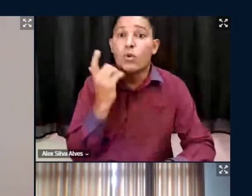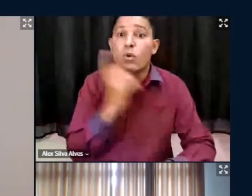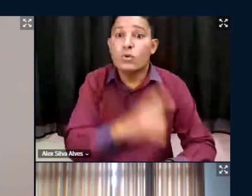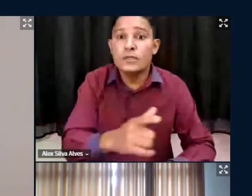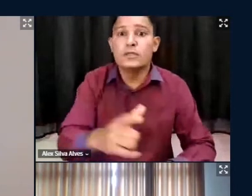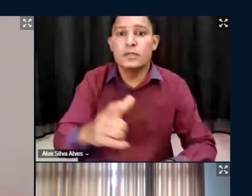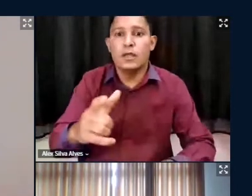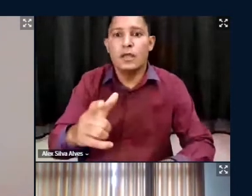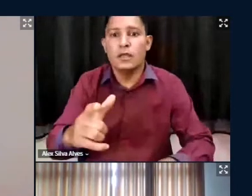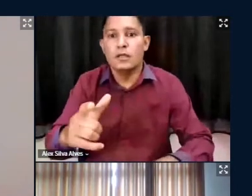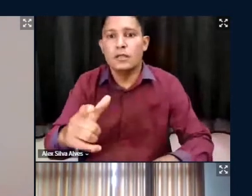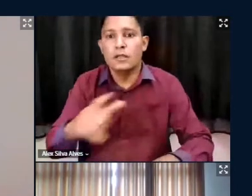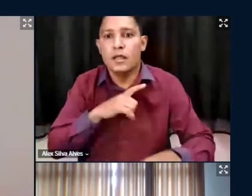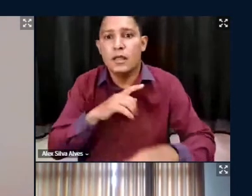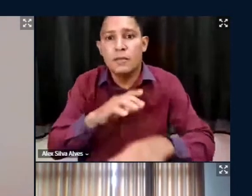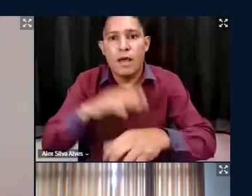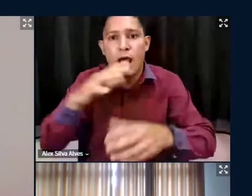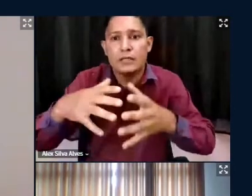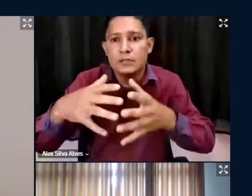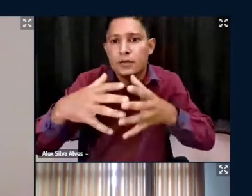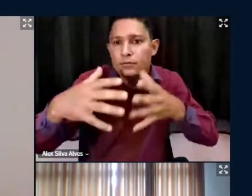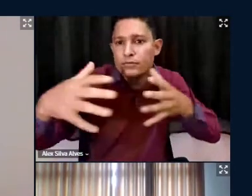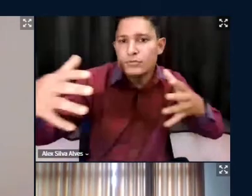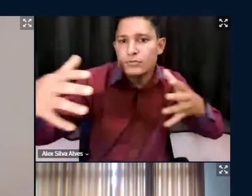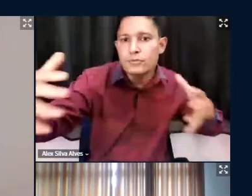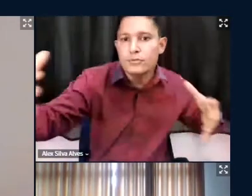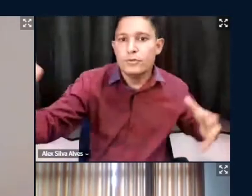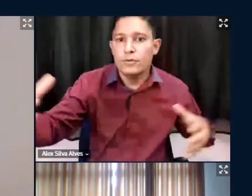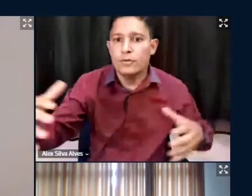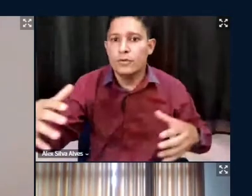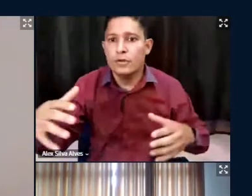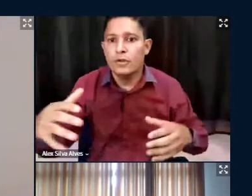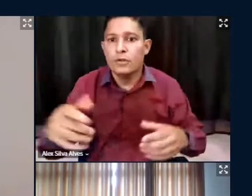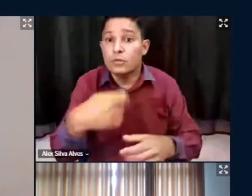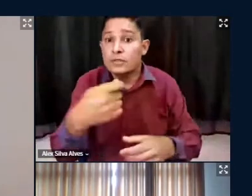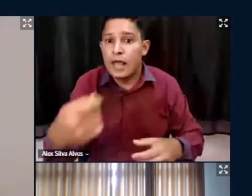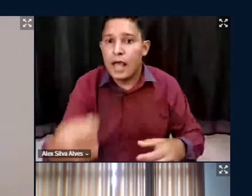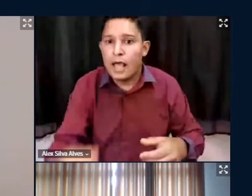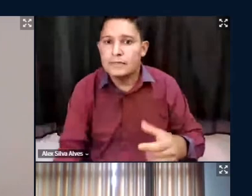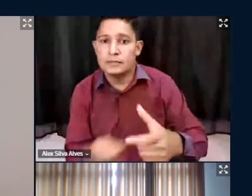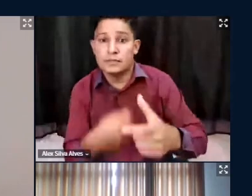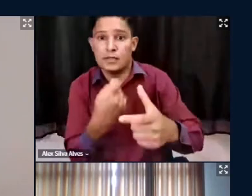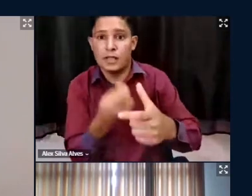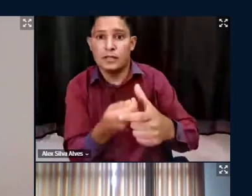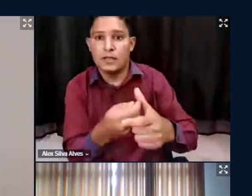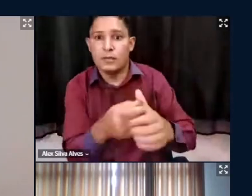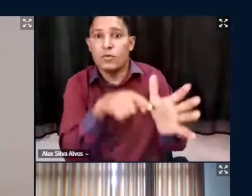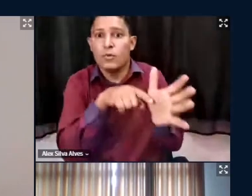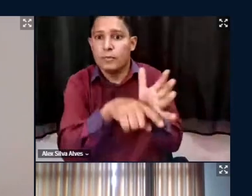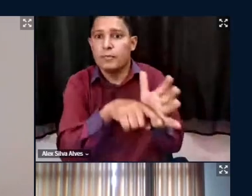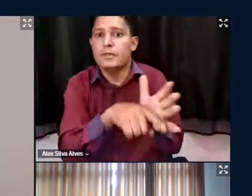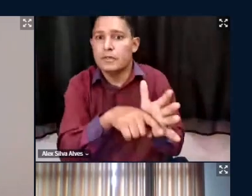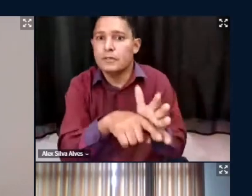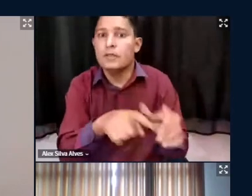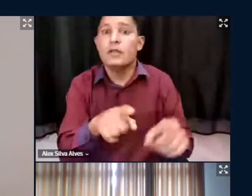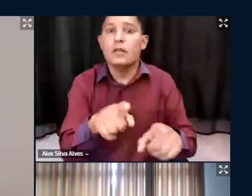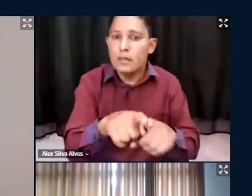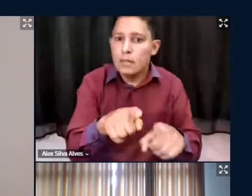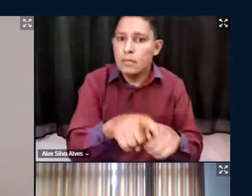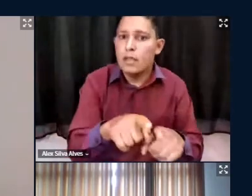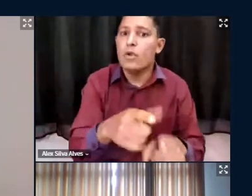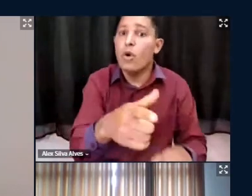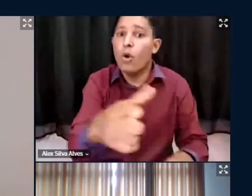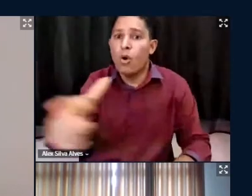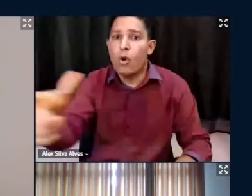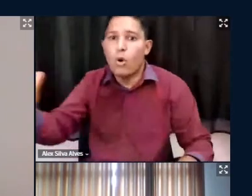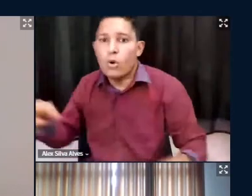auxílio às pessoas para que pudessem usar um vocabulário e ampliação lexical com o sinal